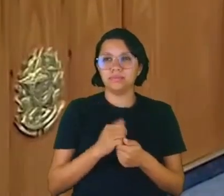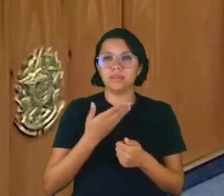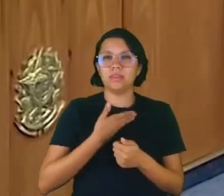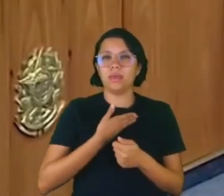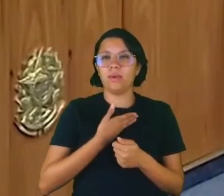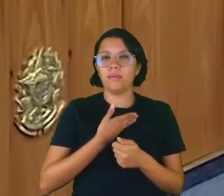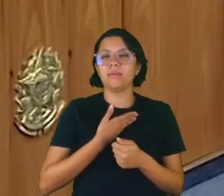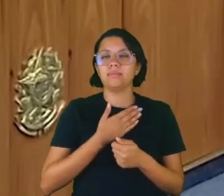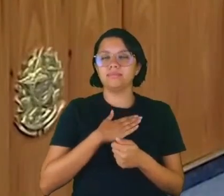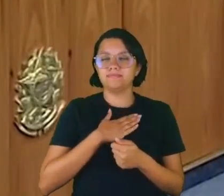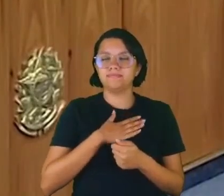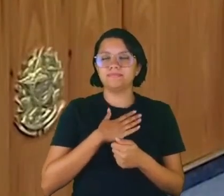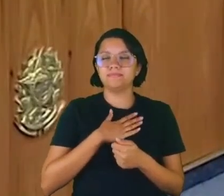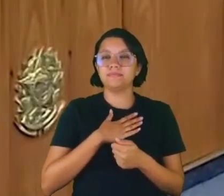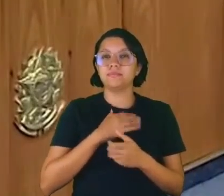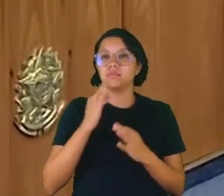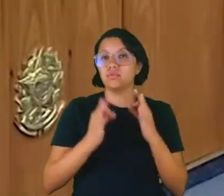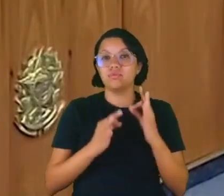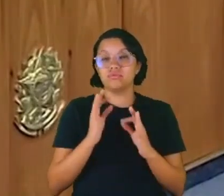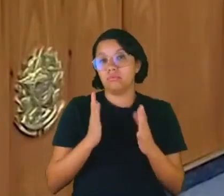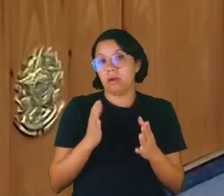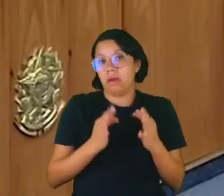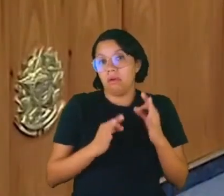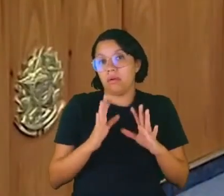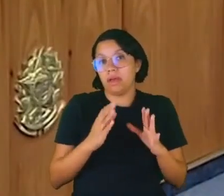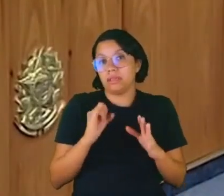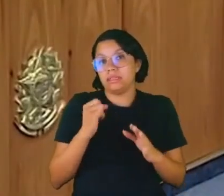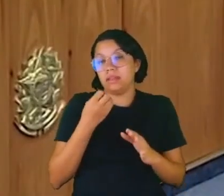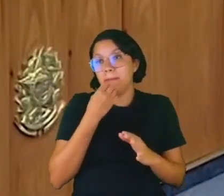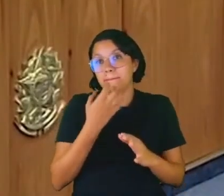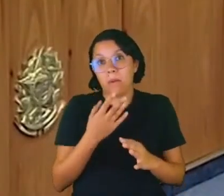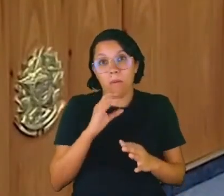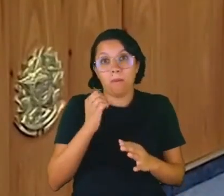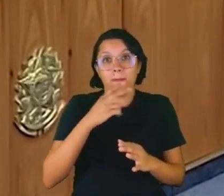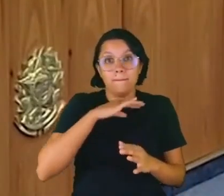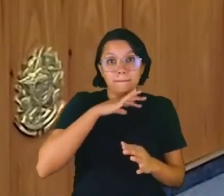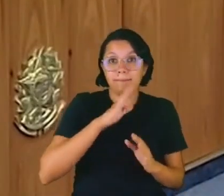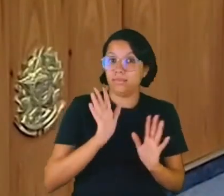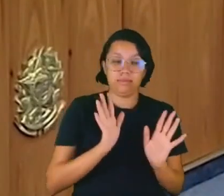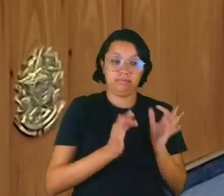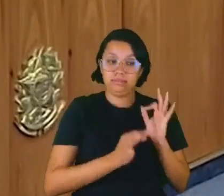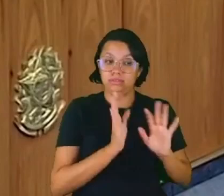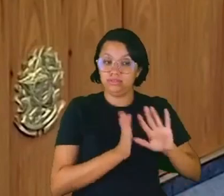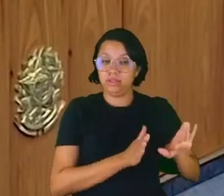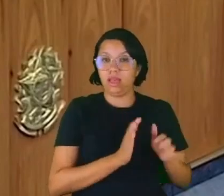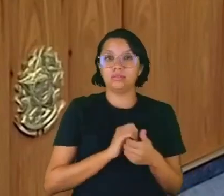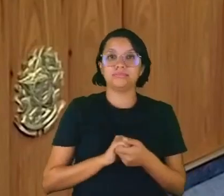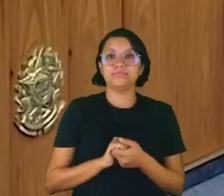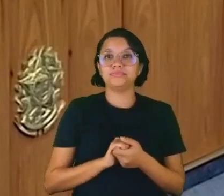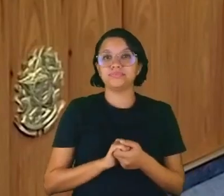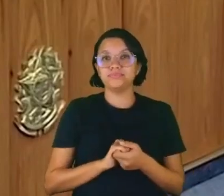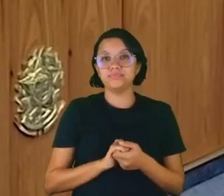amigo, julgado está julgado, né? Se tá bom, tá mal, mas está julgado, né?